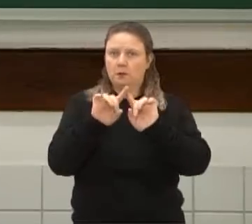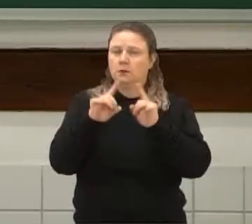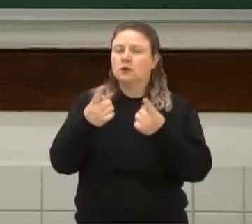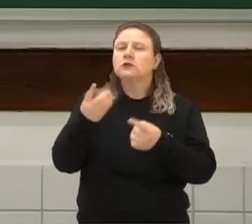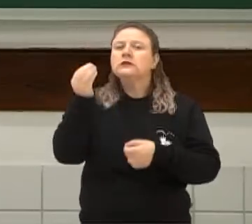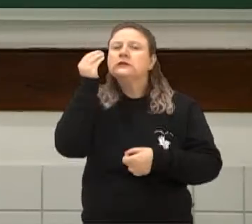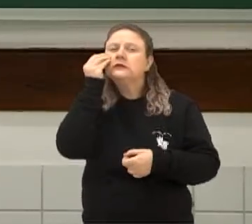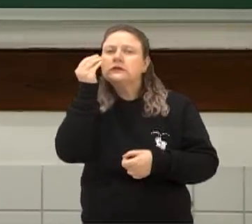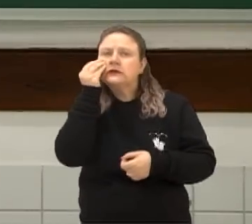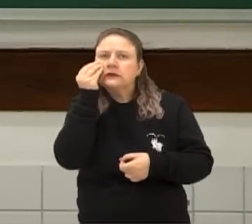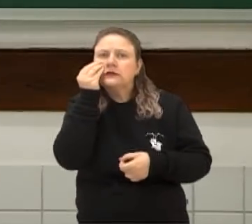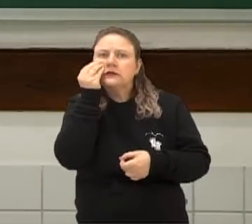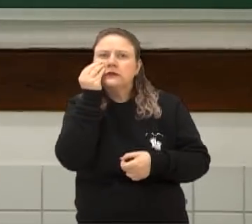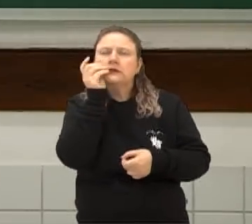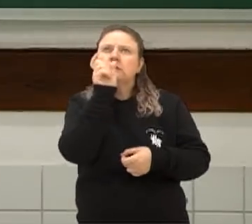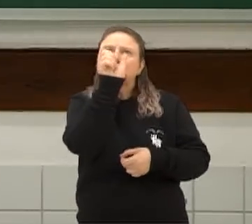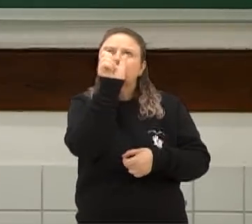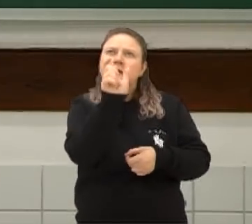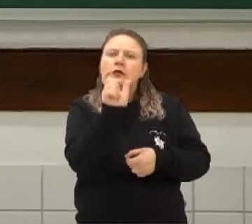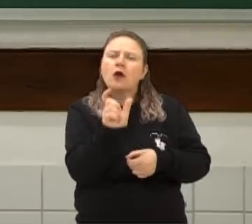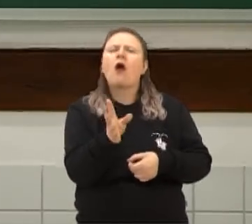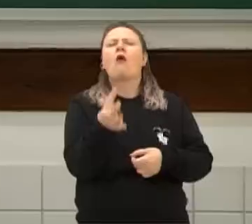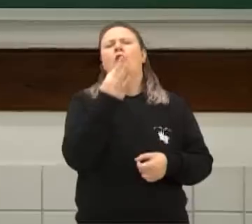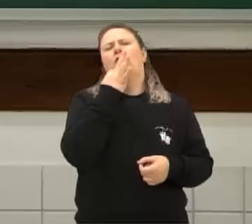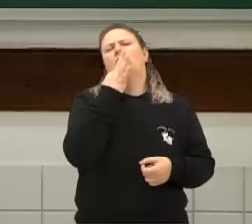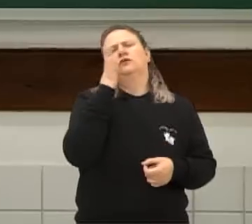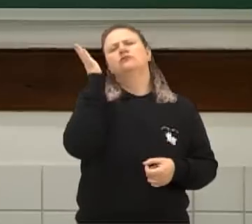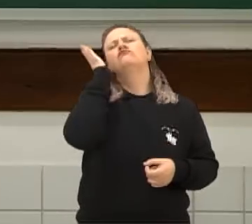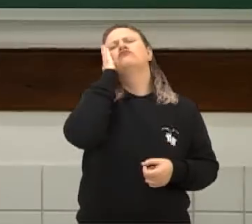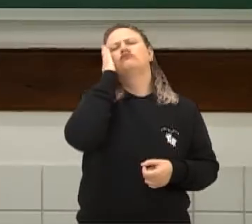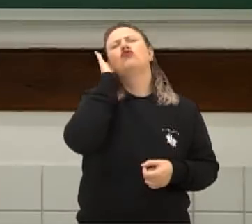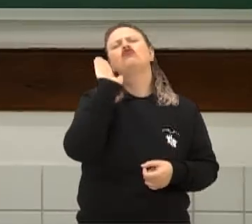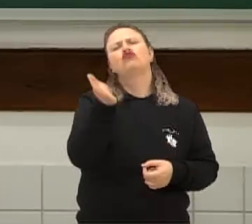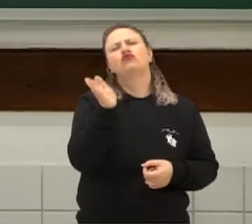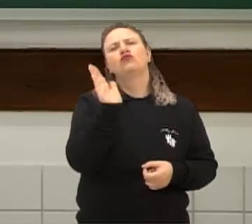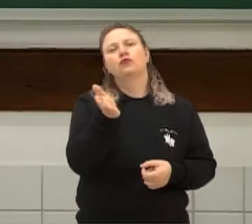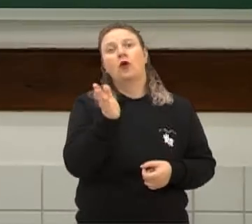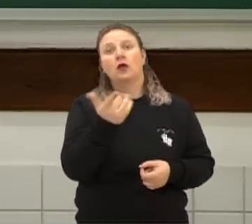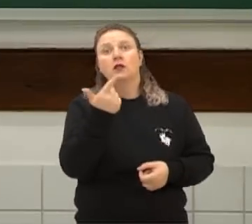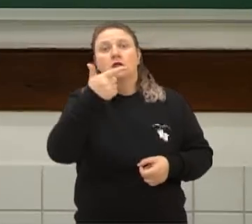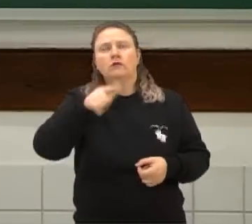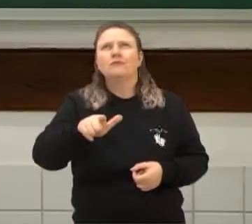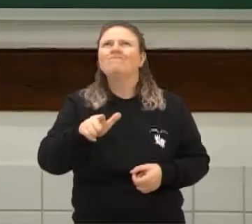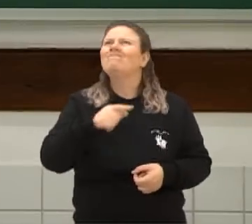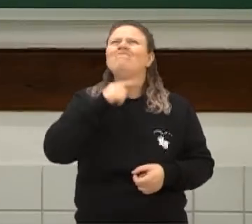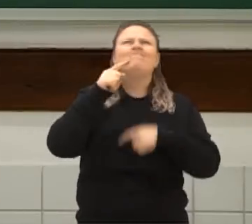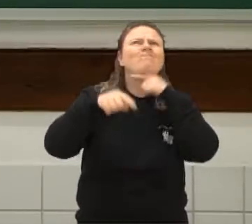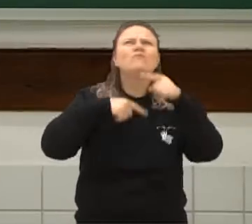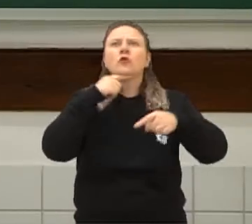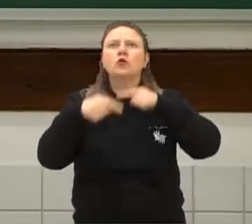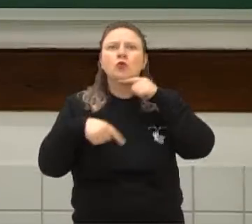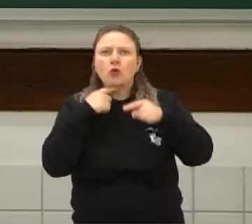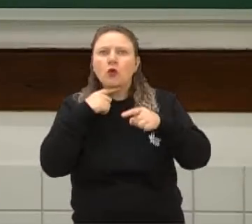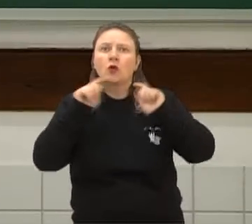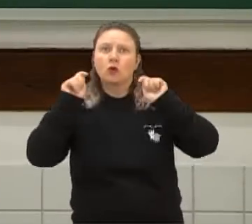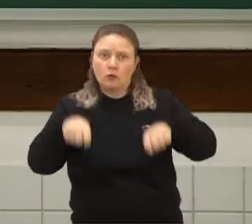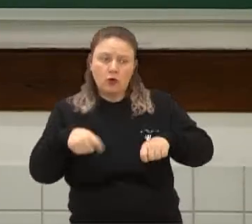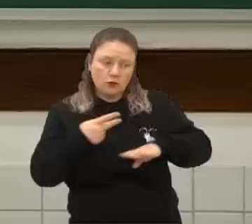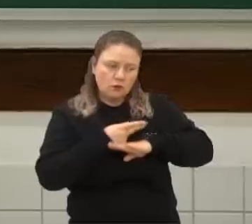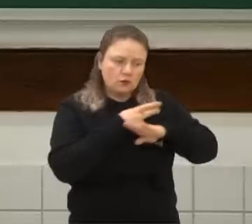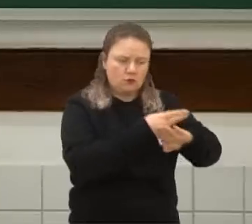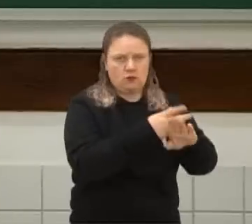faça aquelas palavrinhas que você já conhece e depois, aquelas que você não conseguiu fazer, você recorre ao